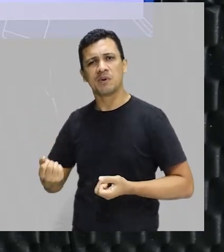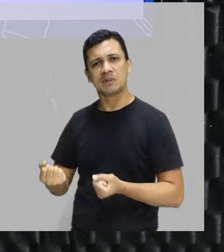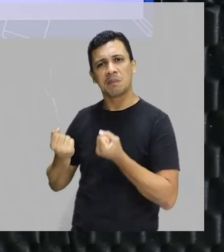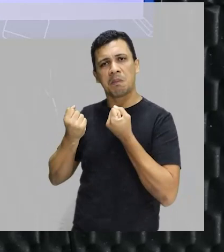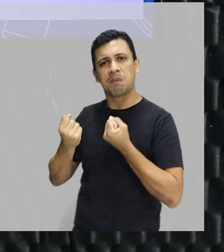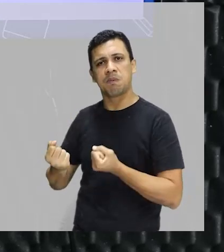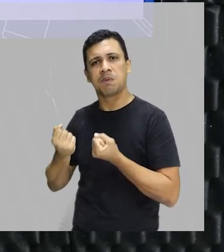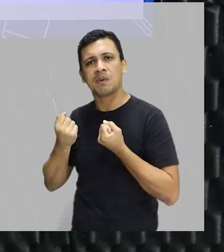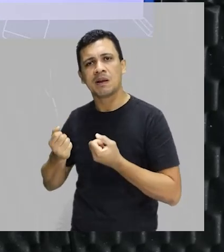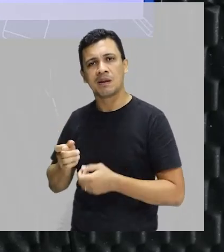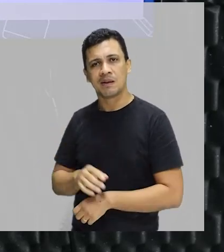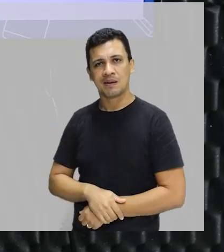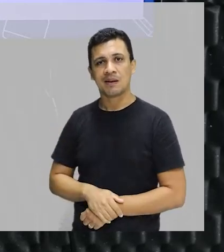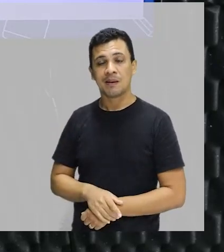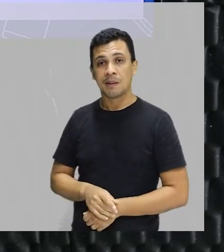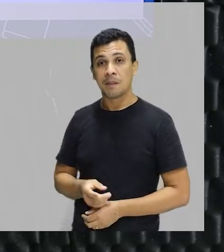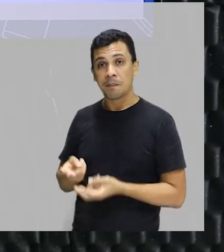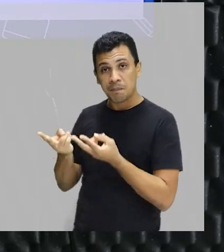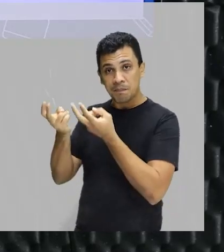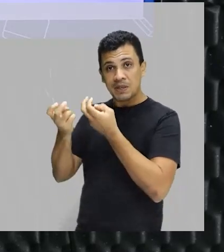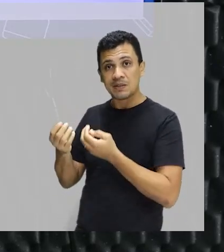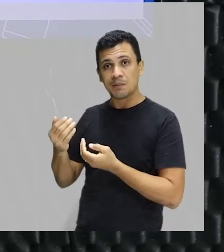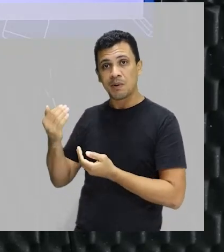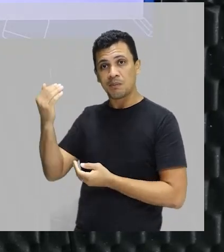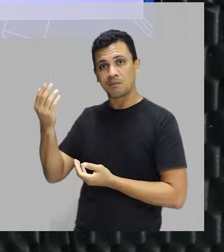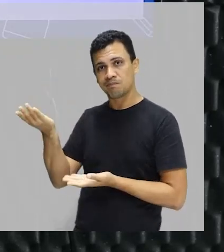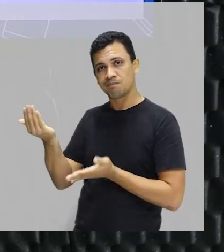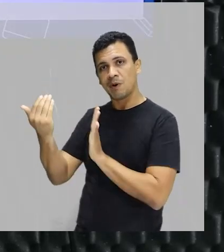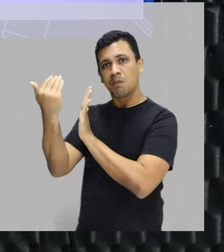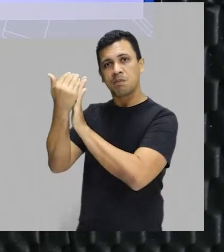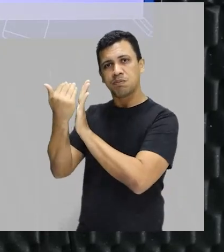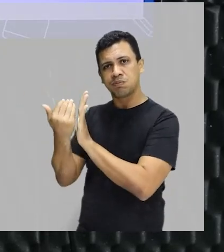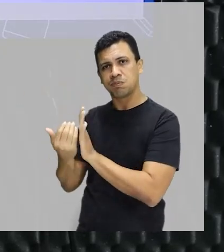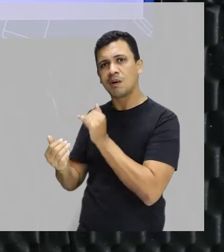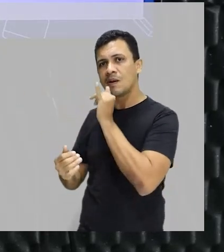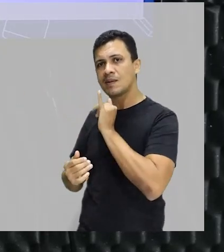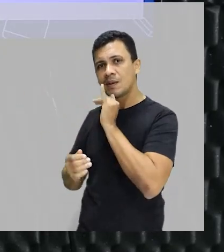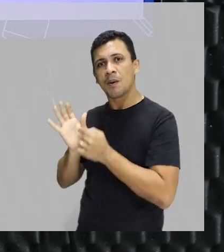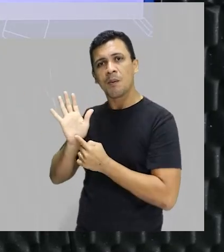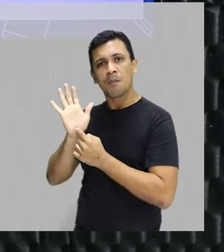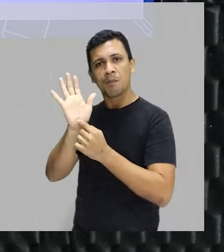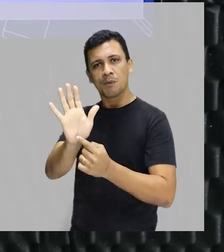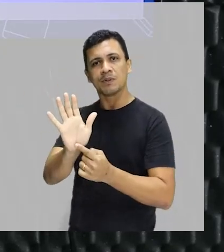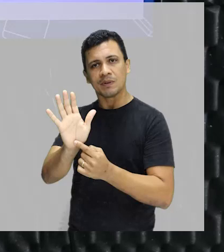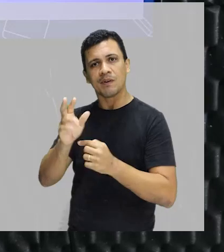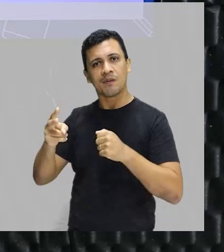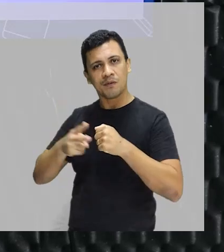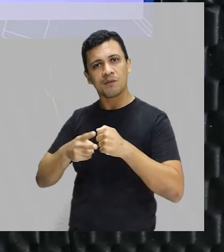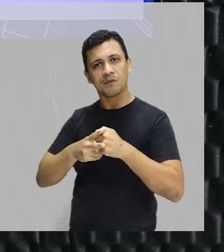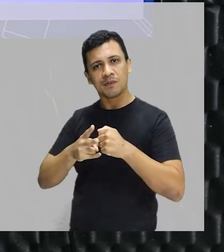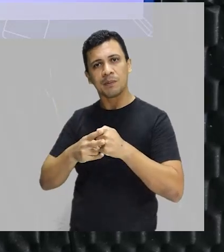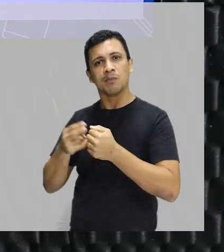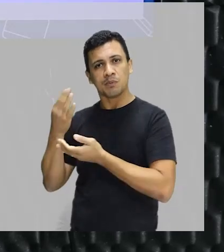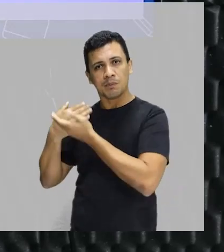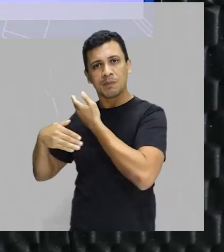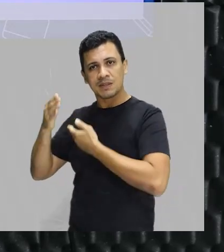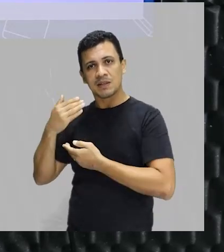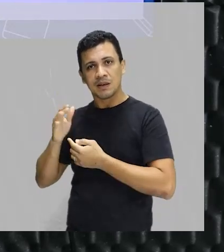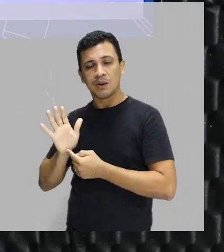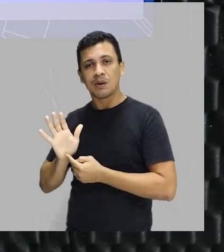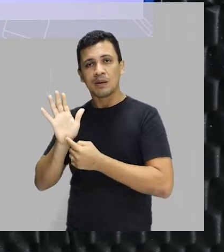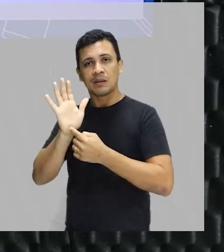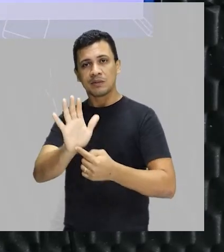perceba que são exemplos em que eu tenho a demonstração do verbo to be no passado, representando estados